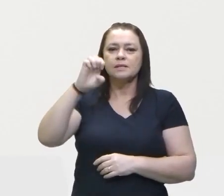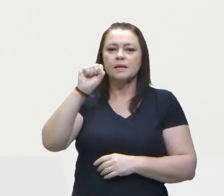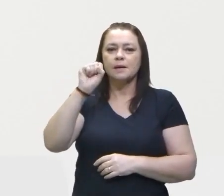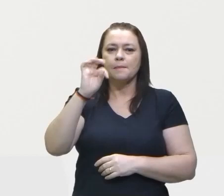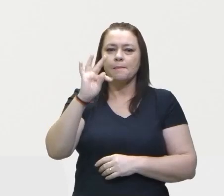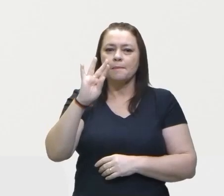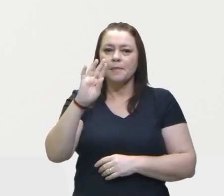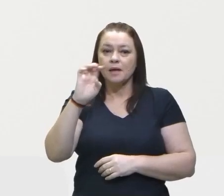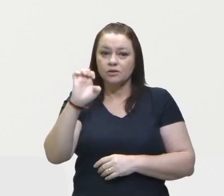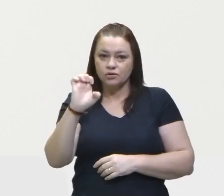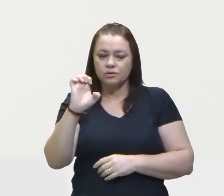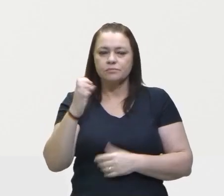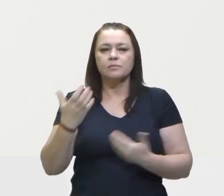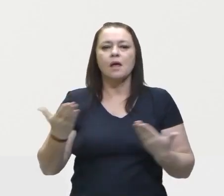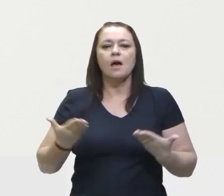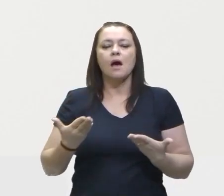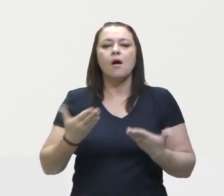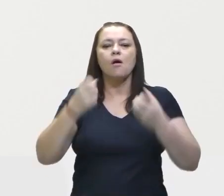ano.